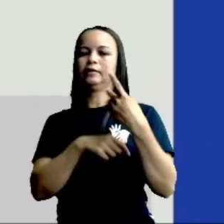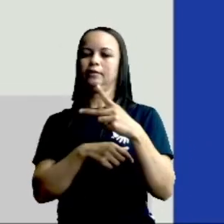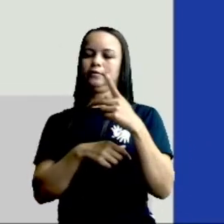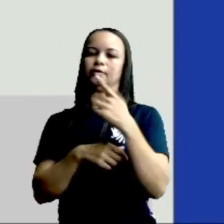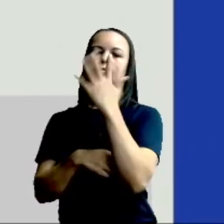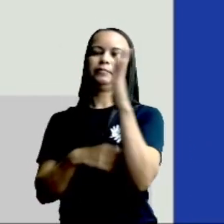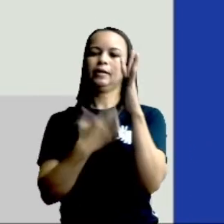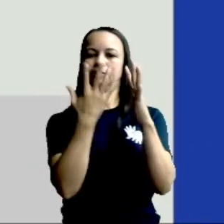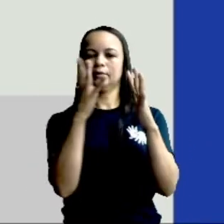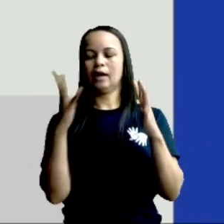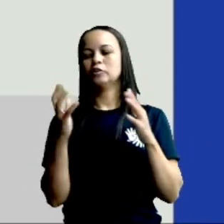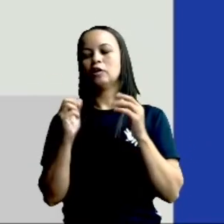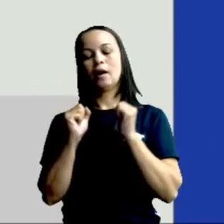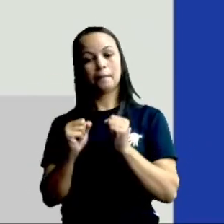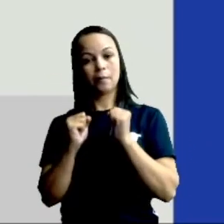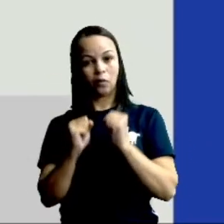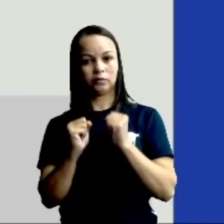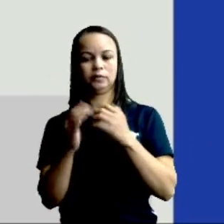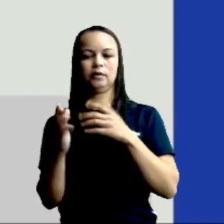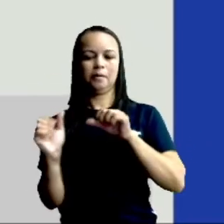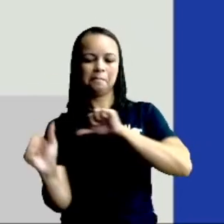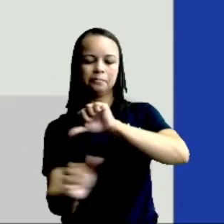paisagem, né? A paisagem ela pode ser, então,